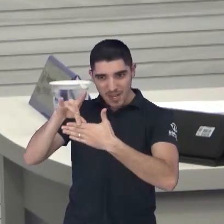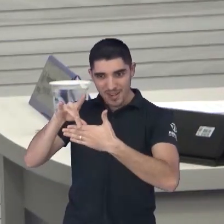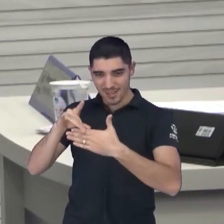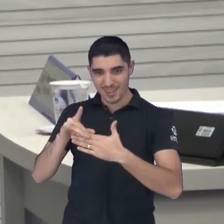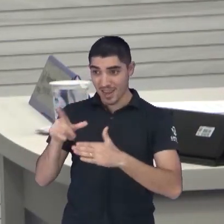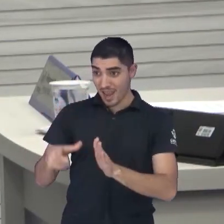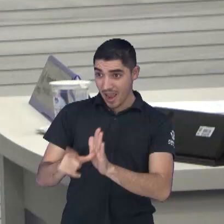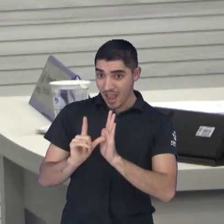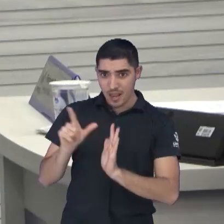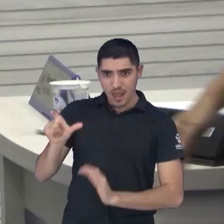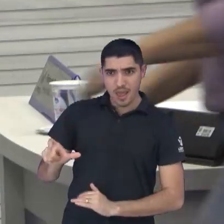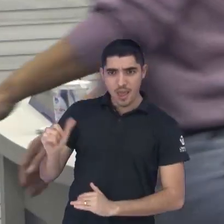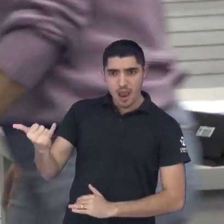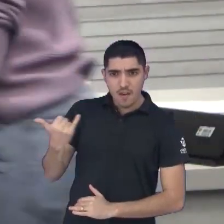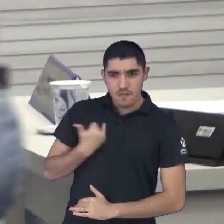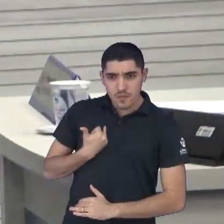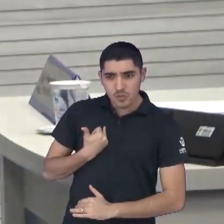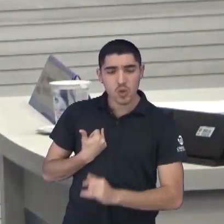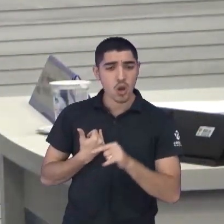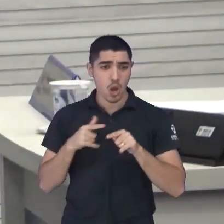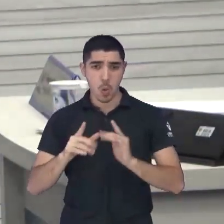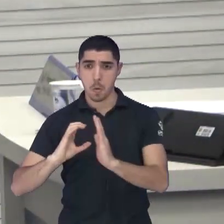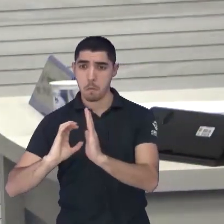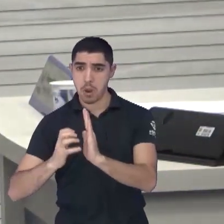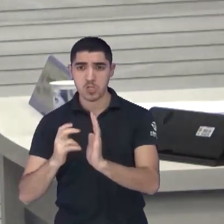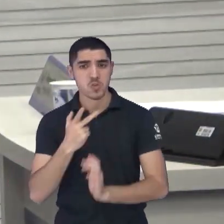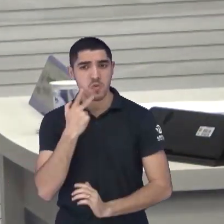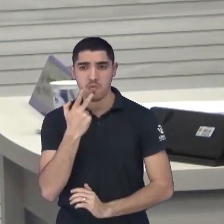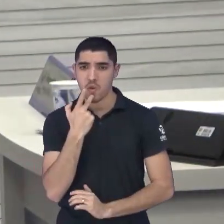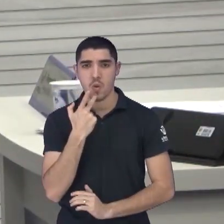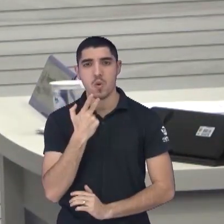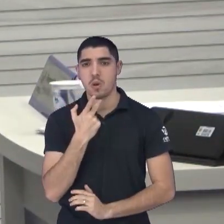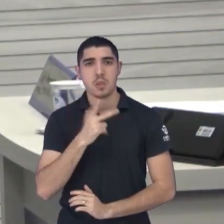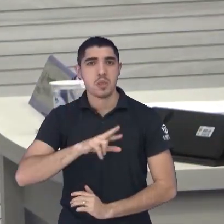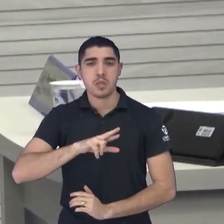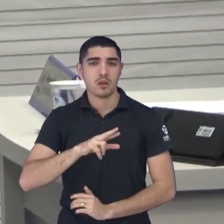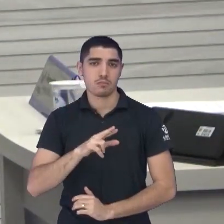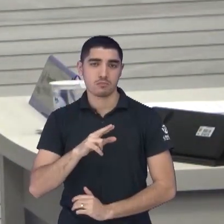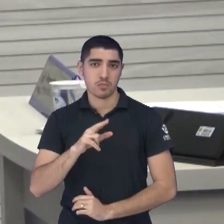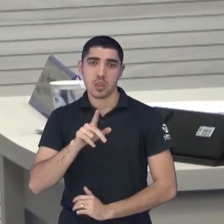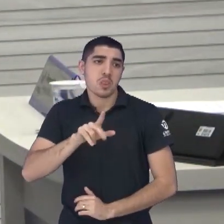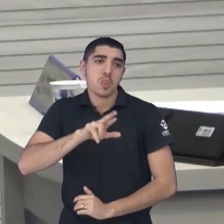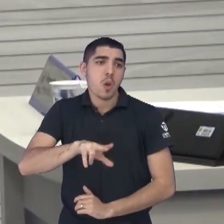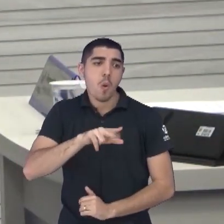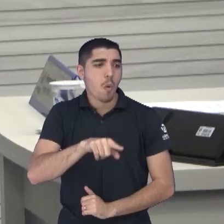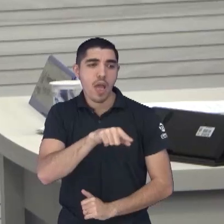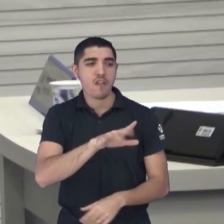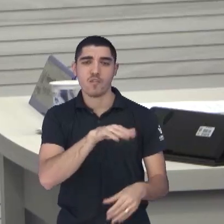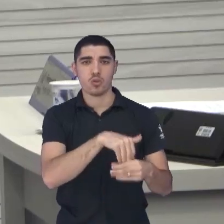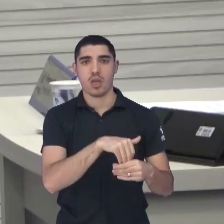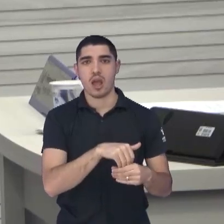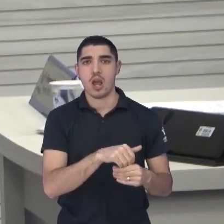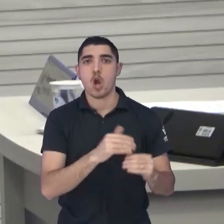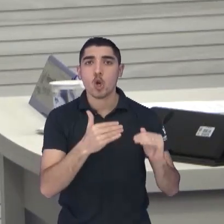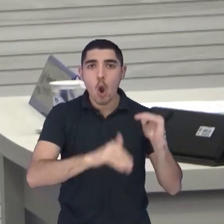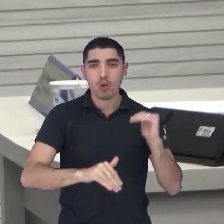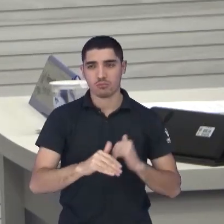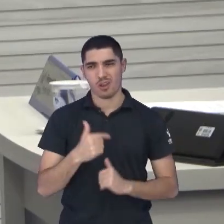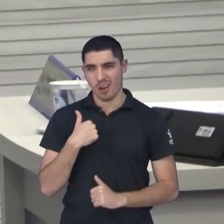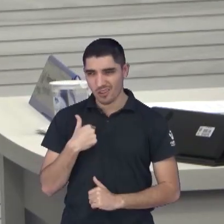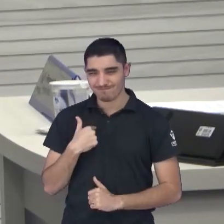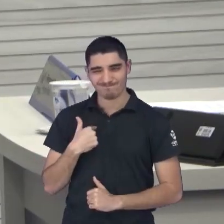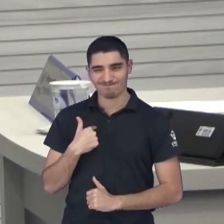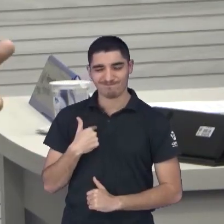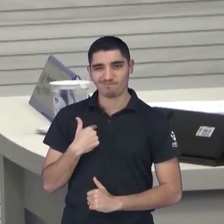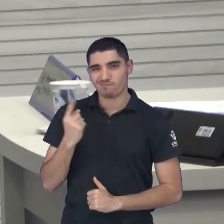votação, informando a decisão partidária, que não participei da decisão, não concordo, e por esse motivo meu voto favorável